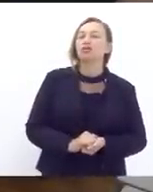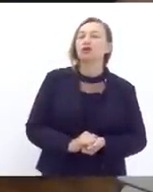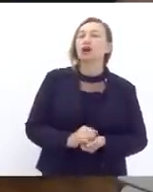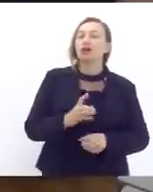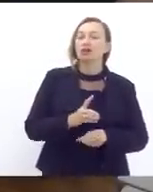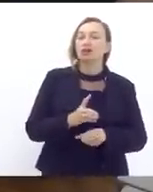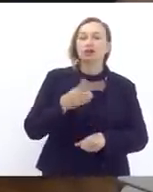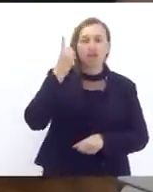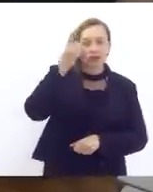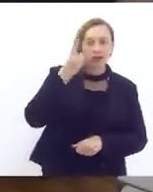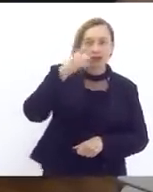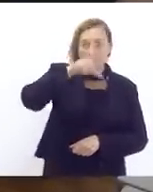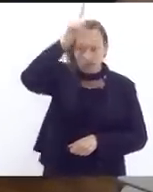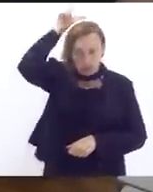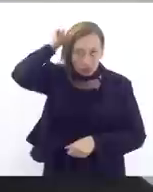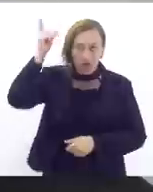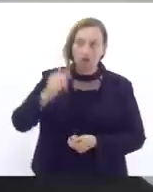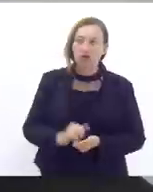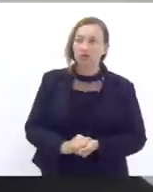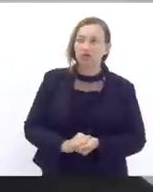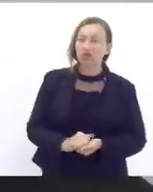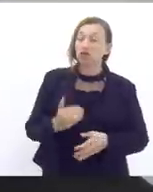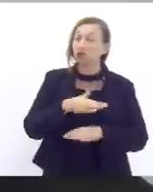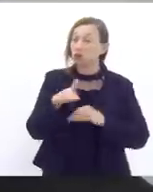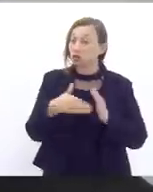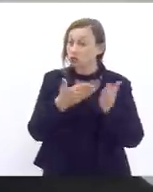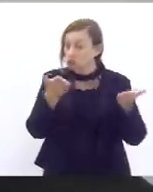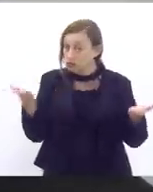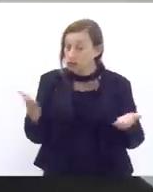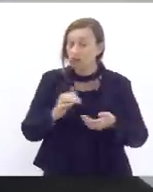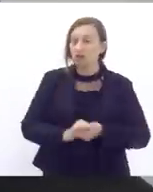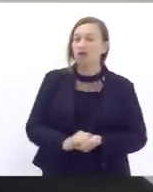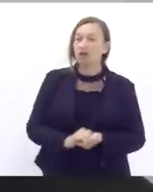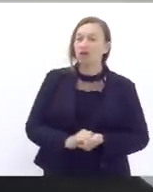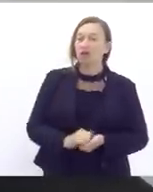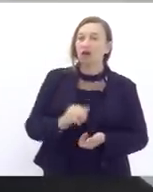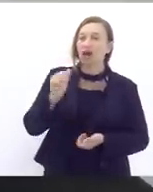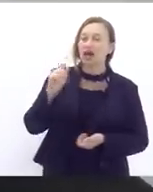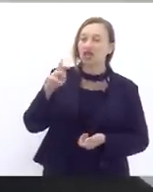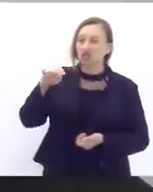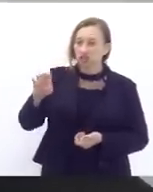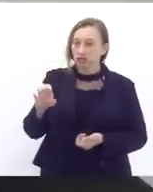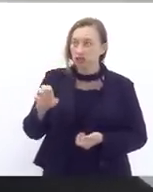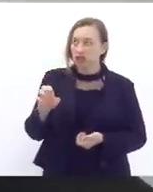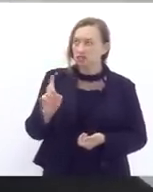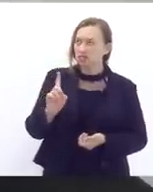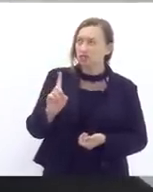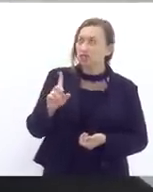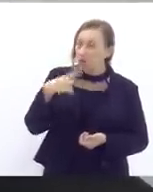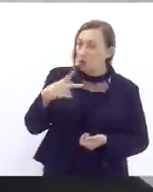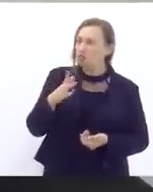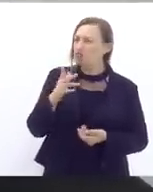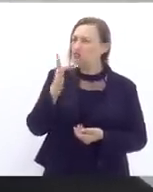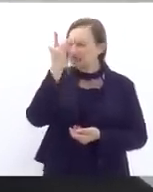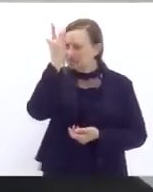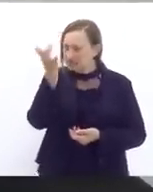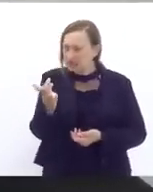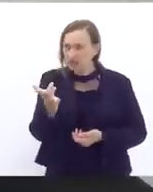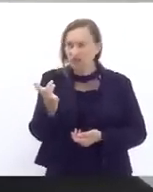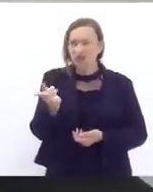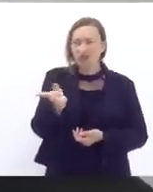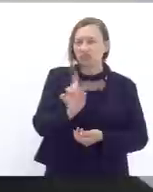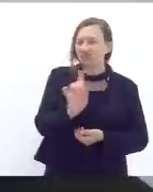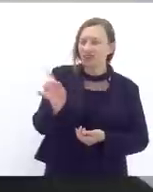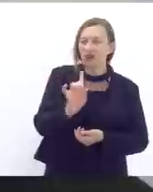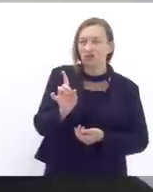Deputado Luiz Paulo e aos participantes como Alexandre falou não é algo simples e qualquer medida